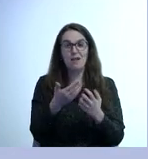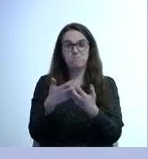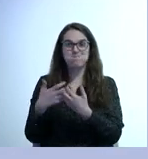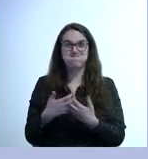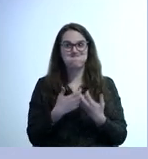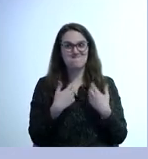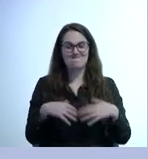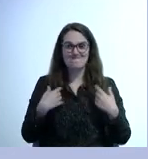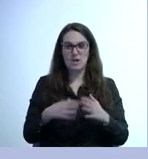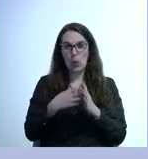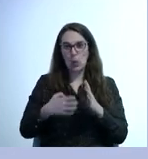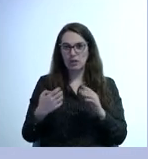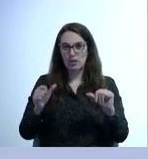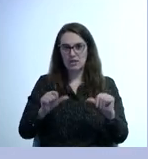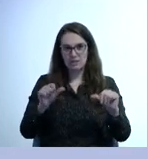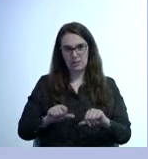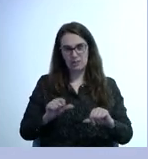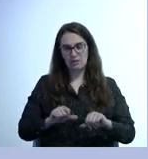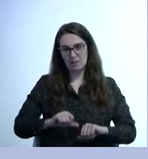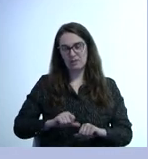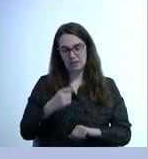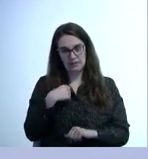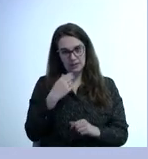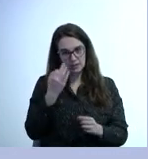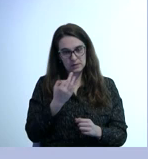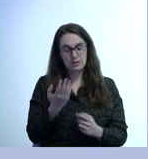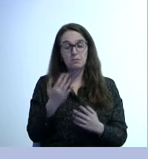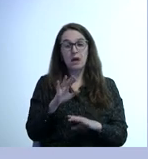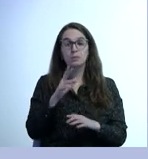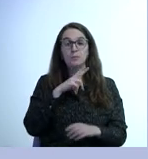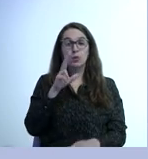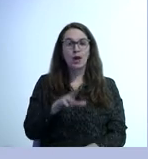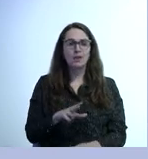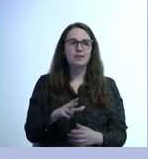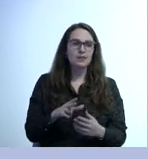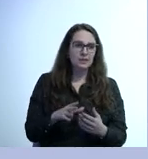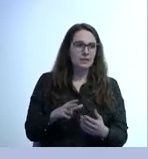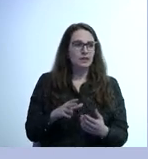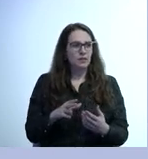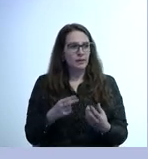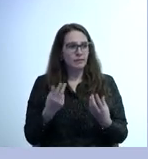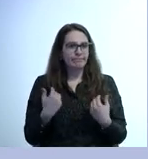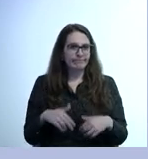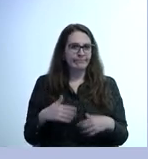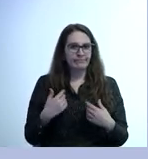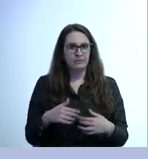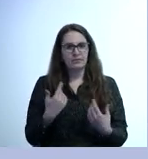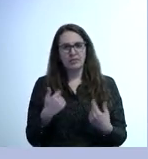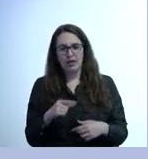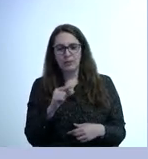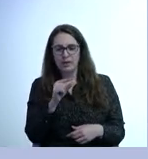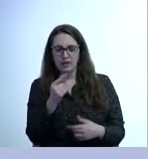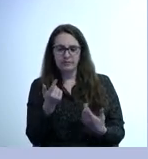que há condições cada vez mais difíceis, é um facto, mas Portugal continua a ser o lugar onde se pode, de alguma